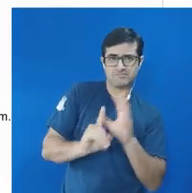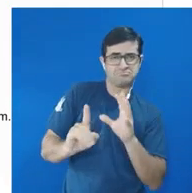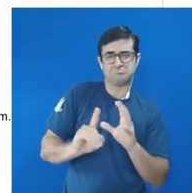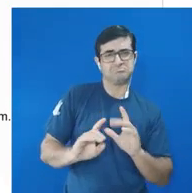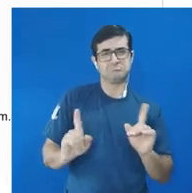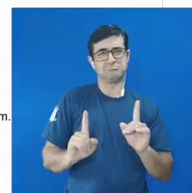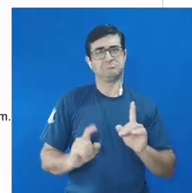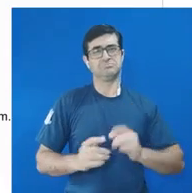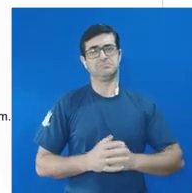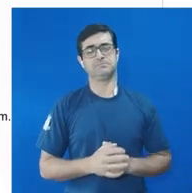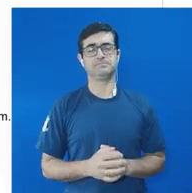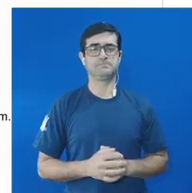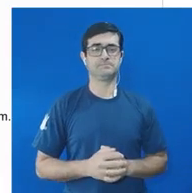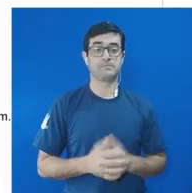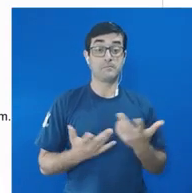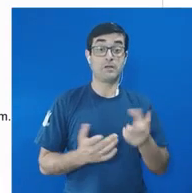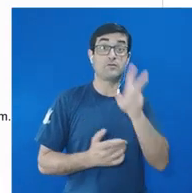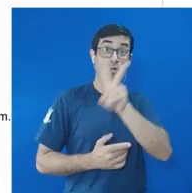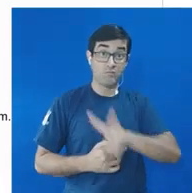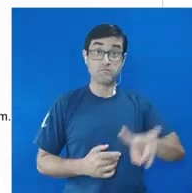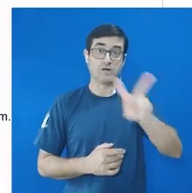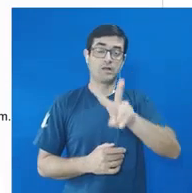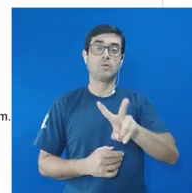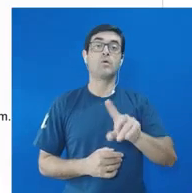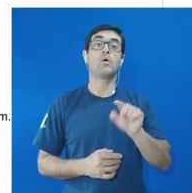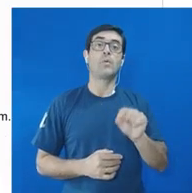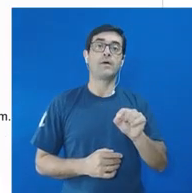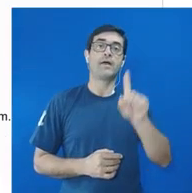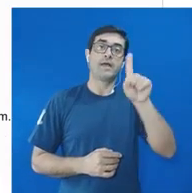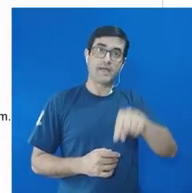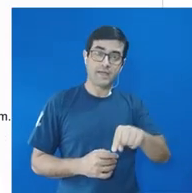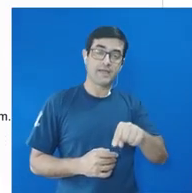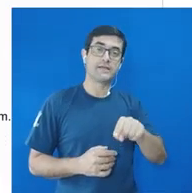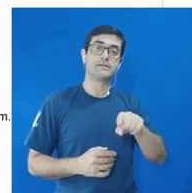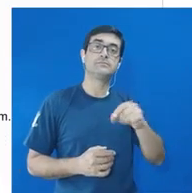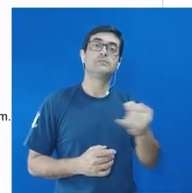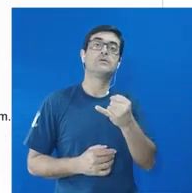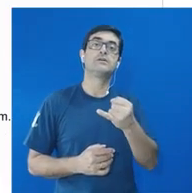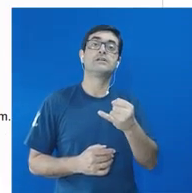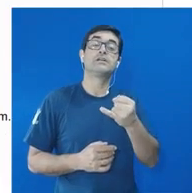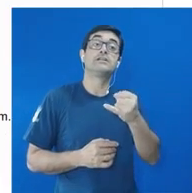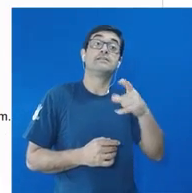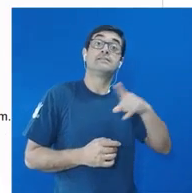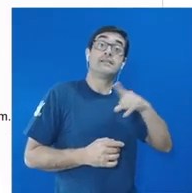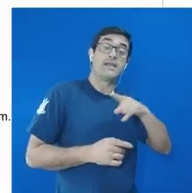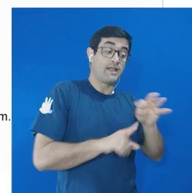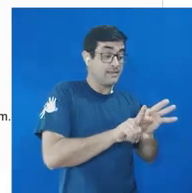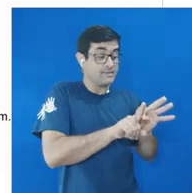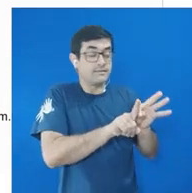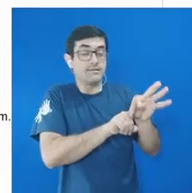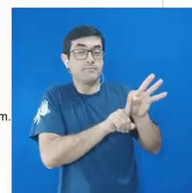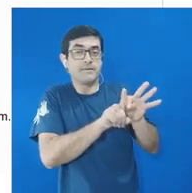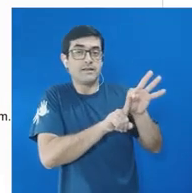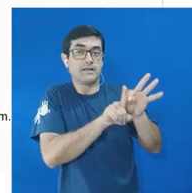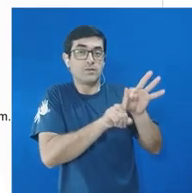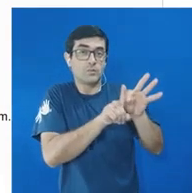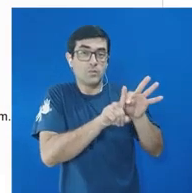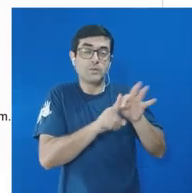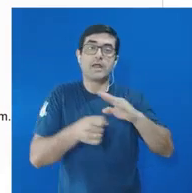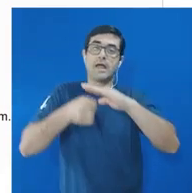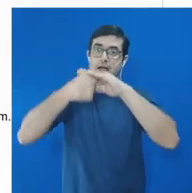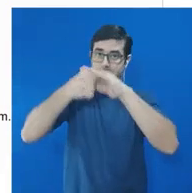esse valor só vai ser considerado quando eu tenho a temperatura e a pressão